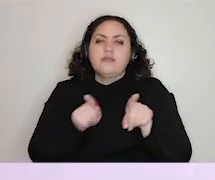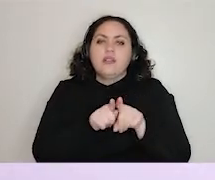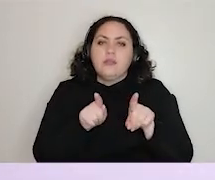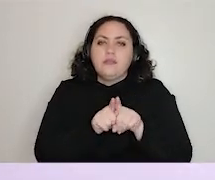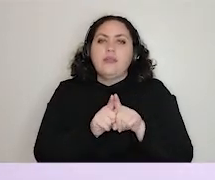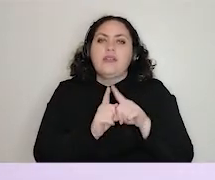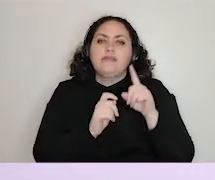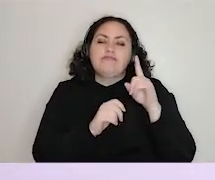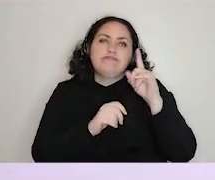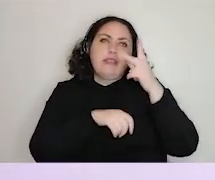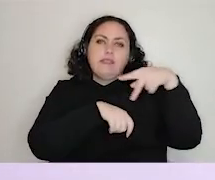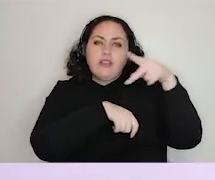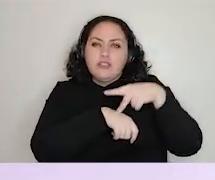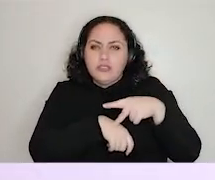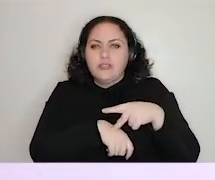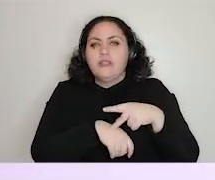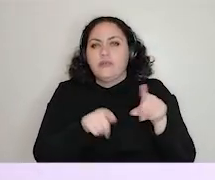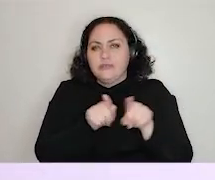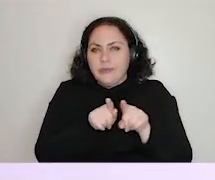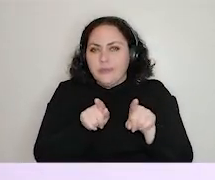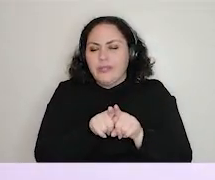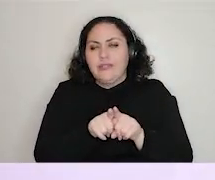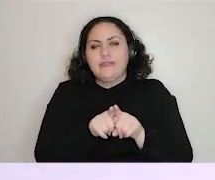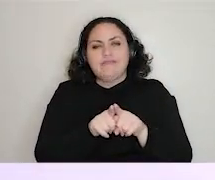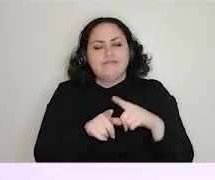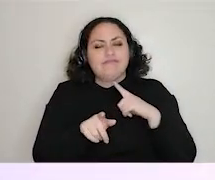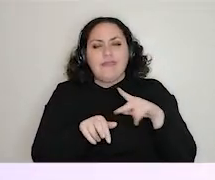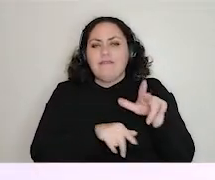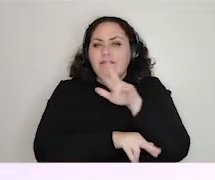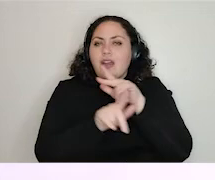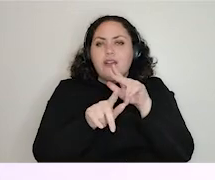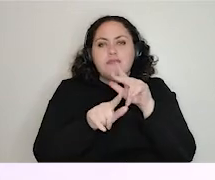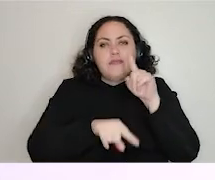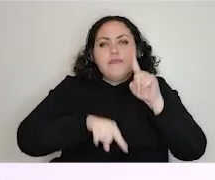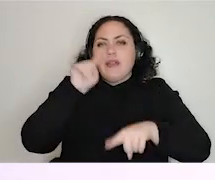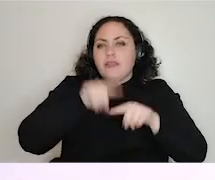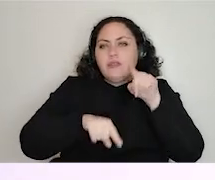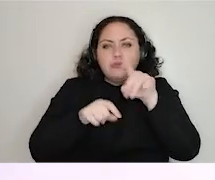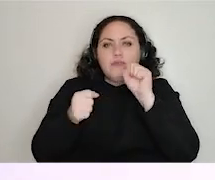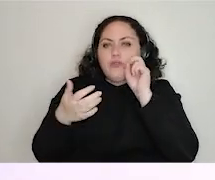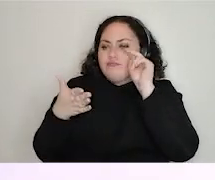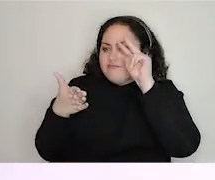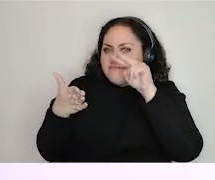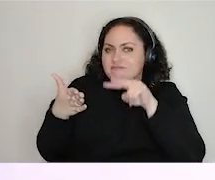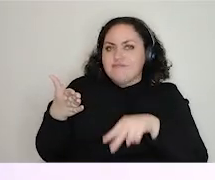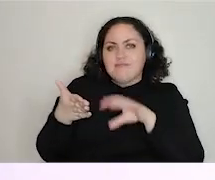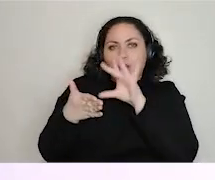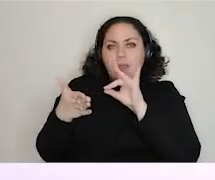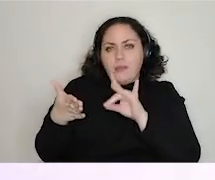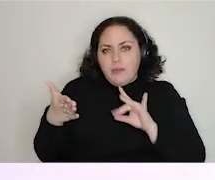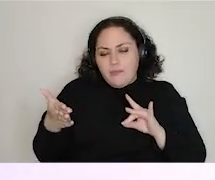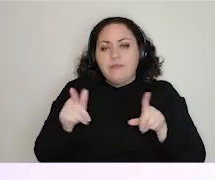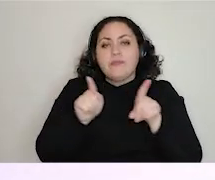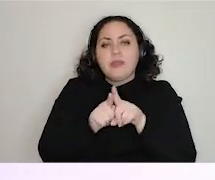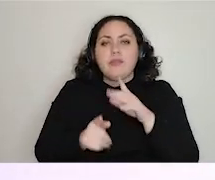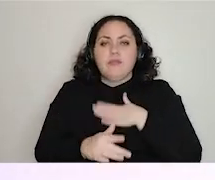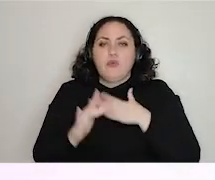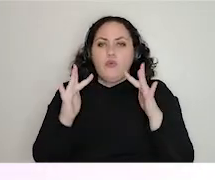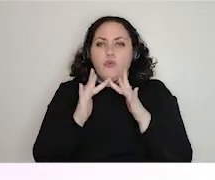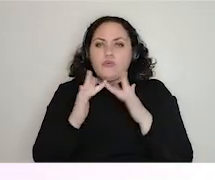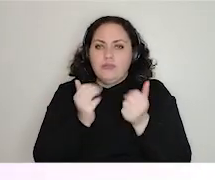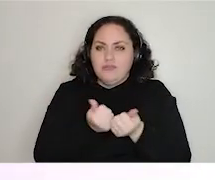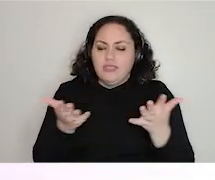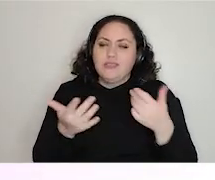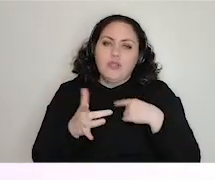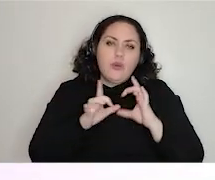Sociedade Internacional de Endocrinologia e Metabologia. Enfim, tem muitas coisas, né, para vocês estarem se apropriando. E eu